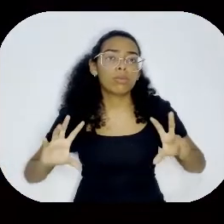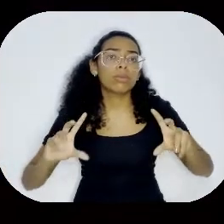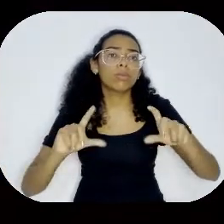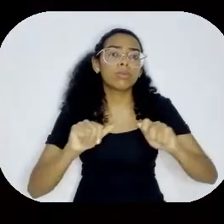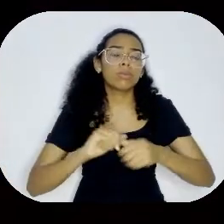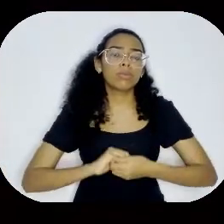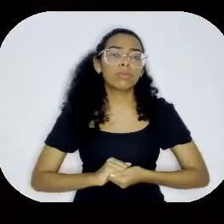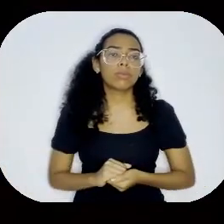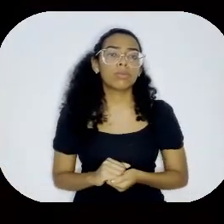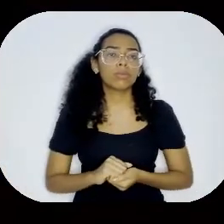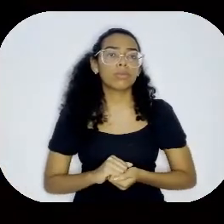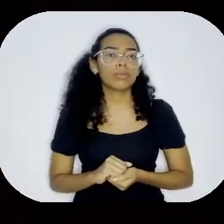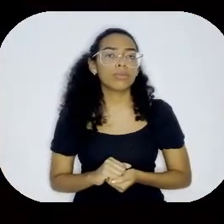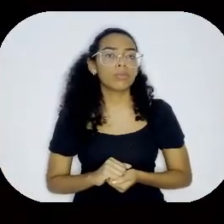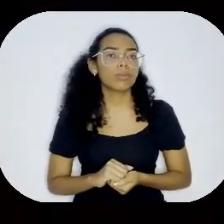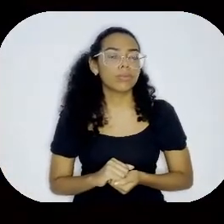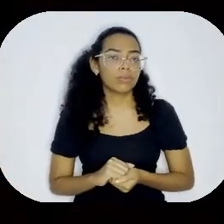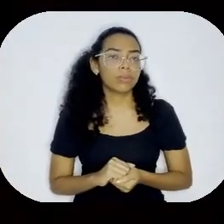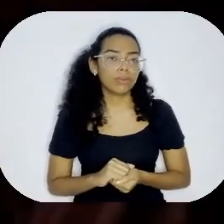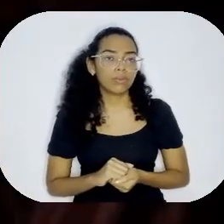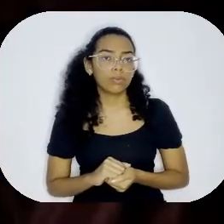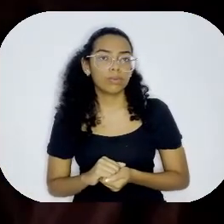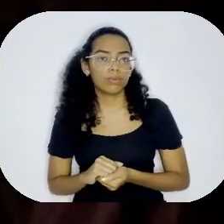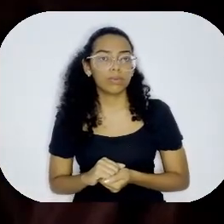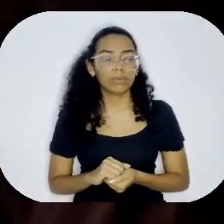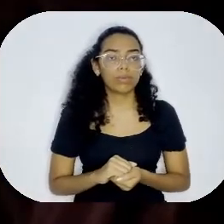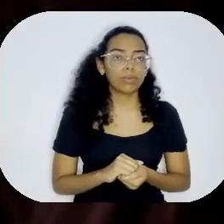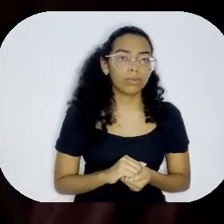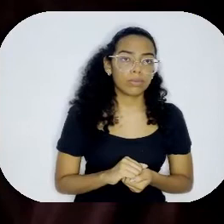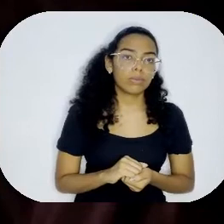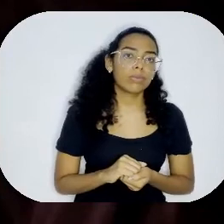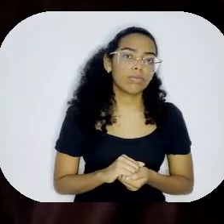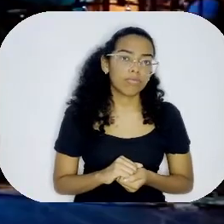Convoque seu Buda então,